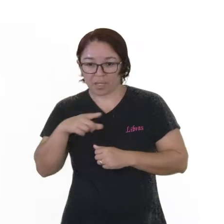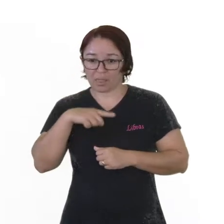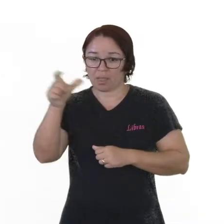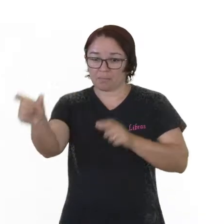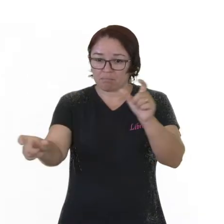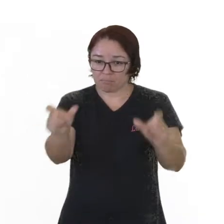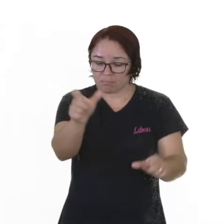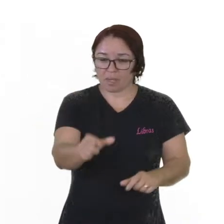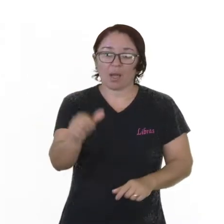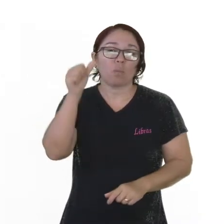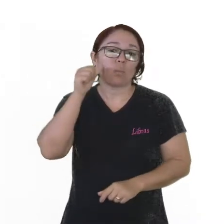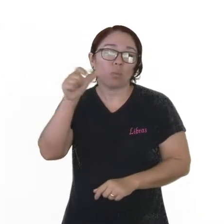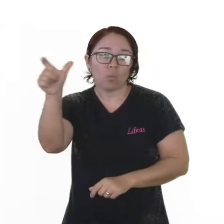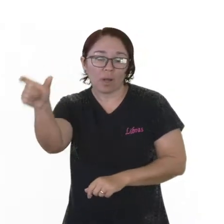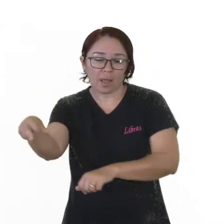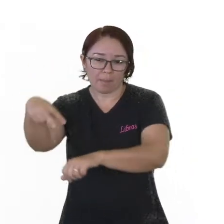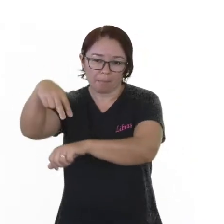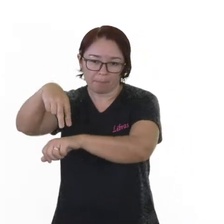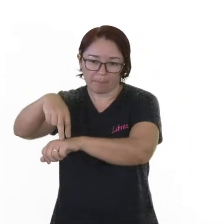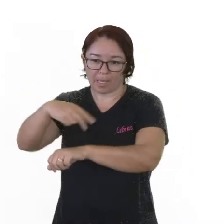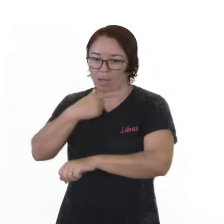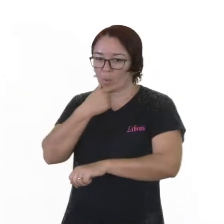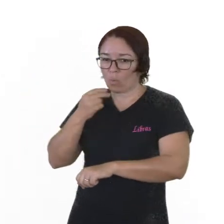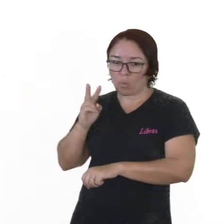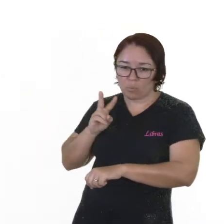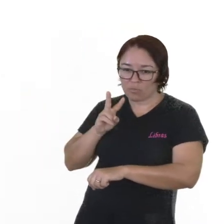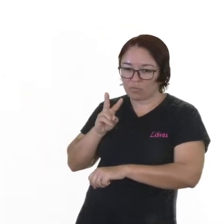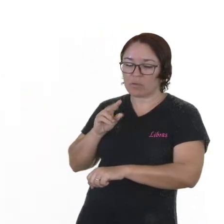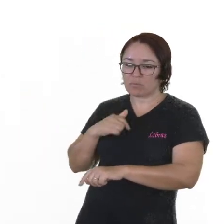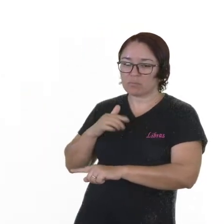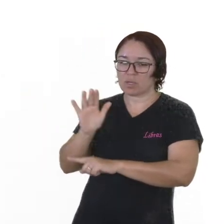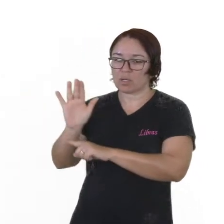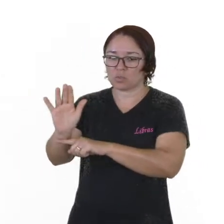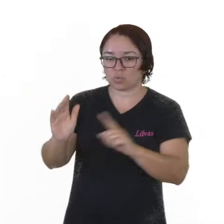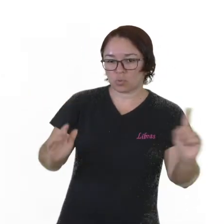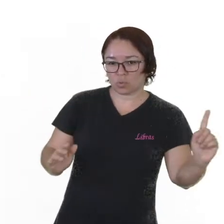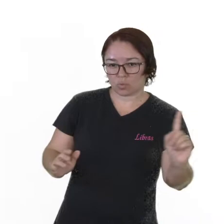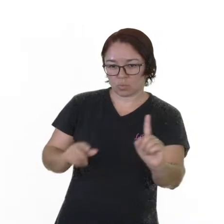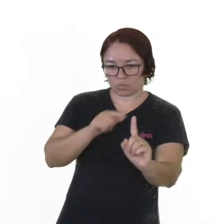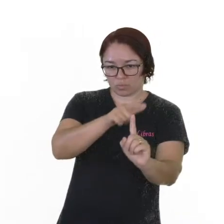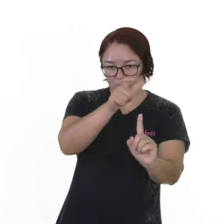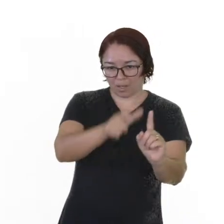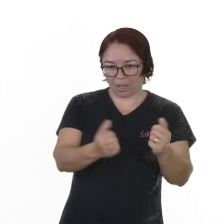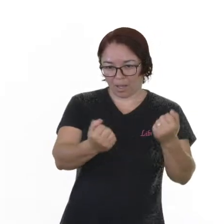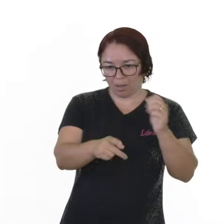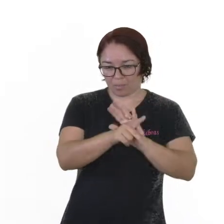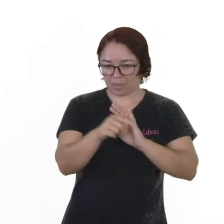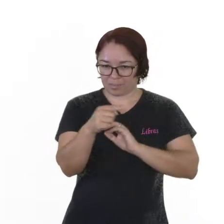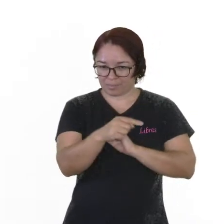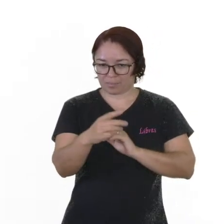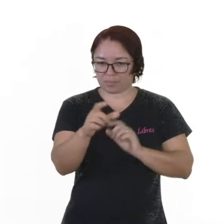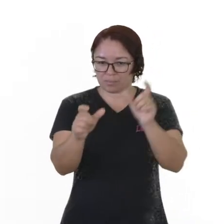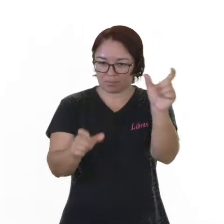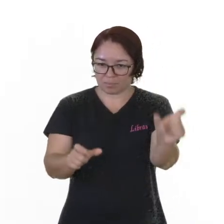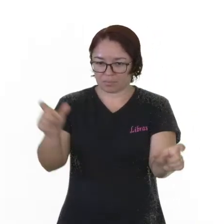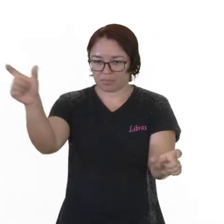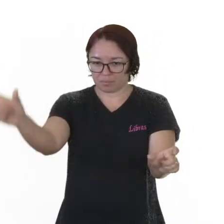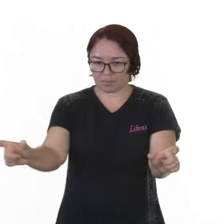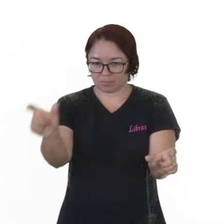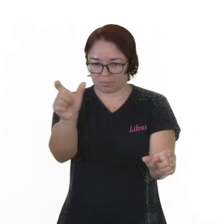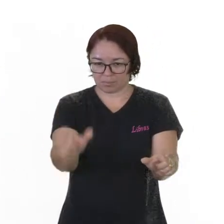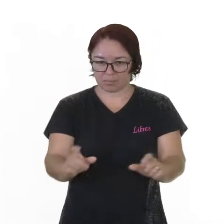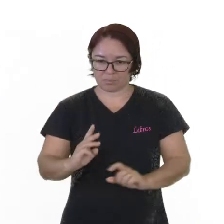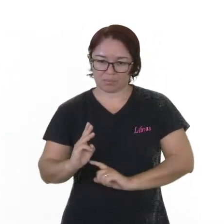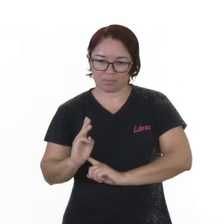estava lá em pé, o homem que ofereceu ajuda e o dono do carro. Então, apresenta-se,